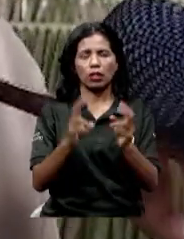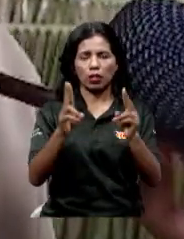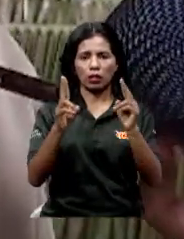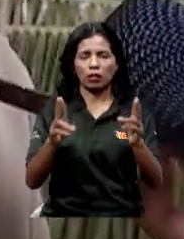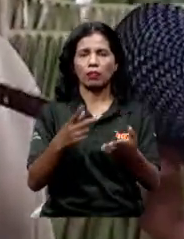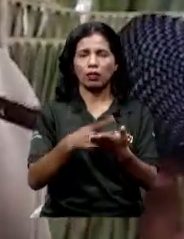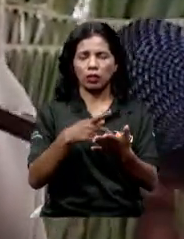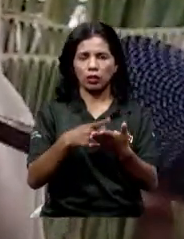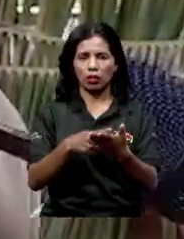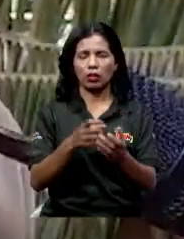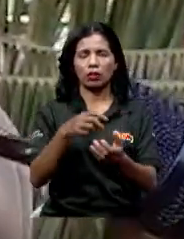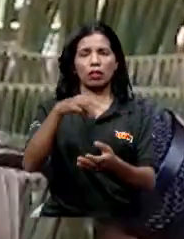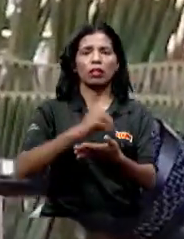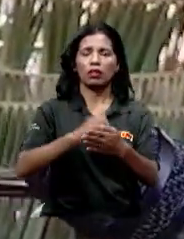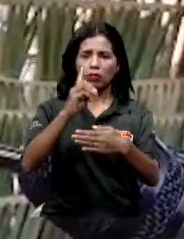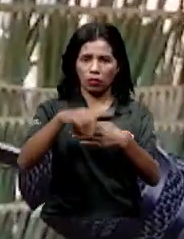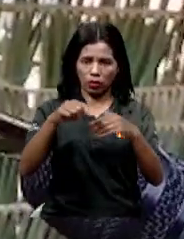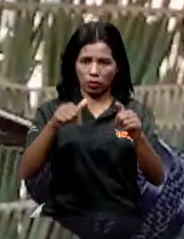projeto